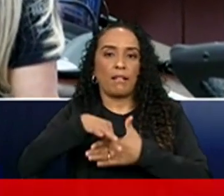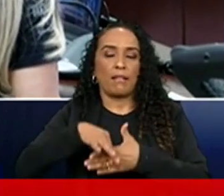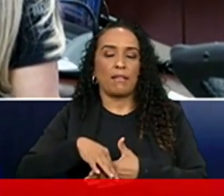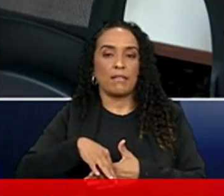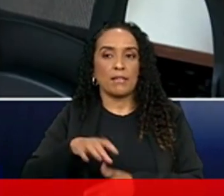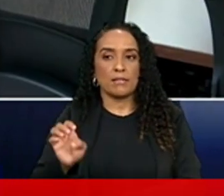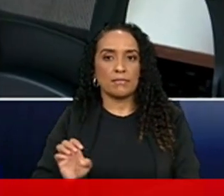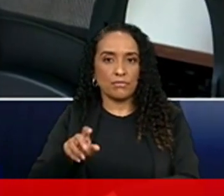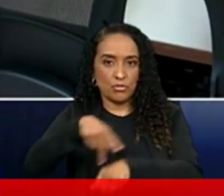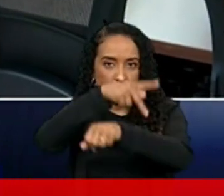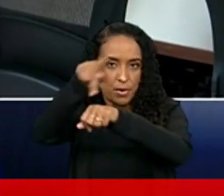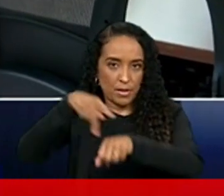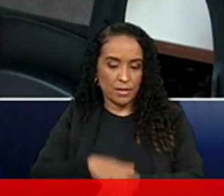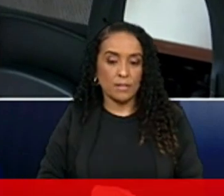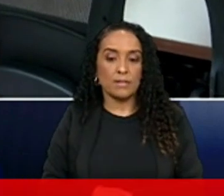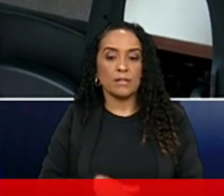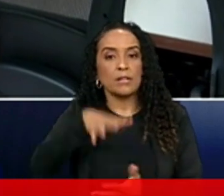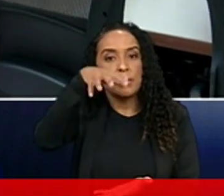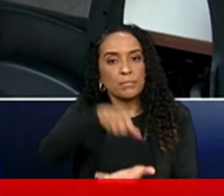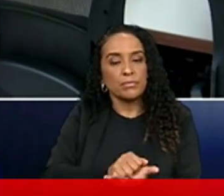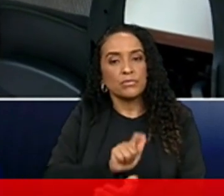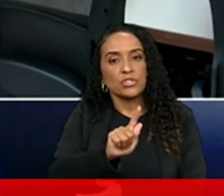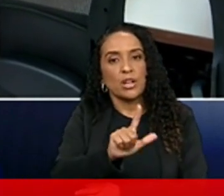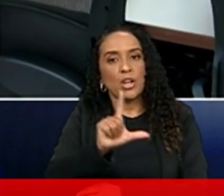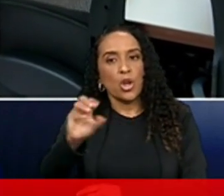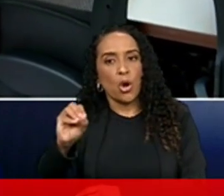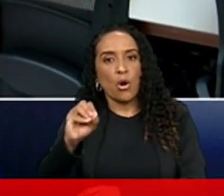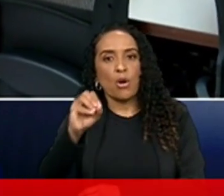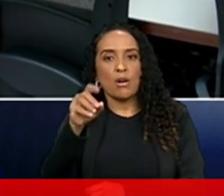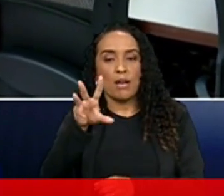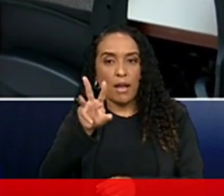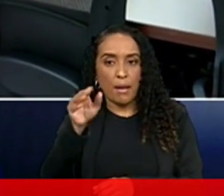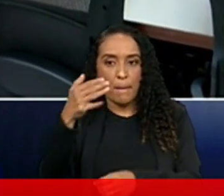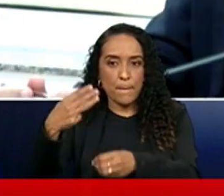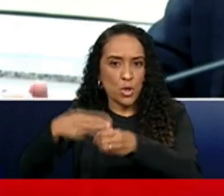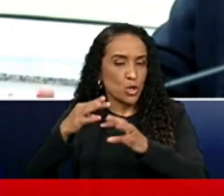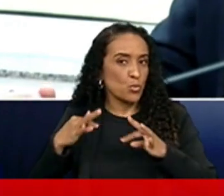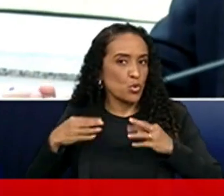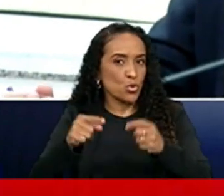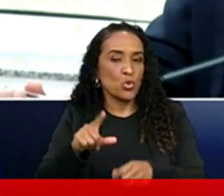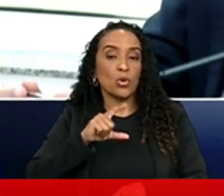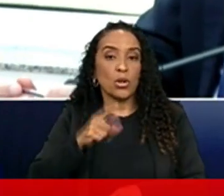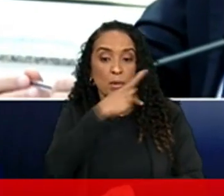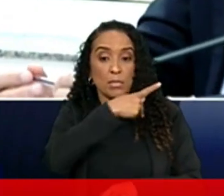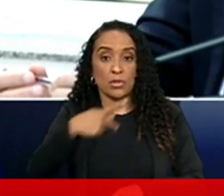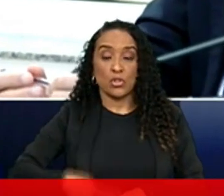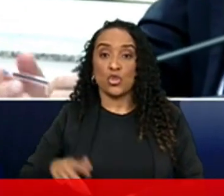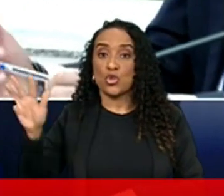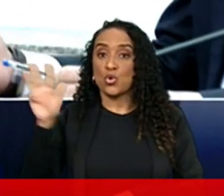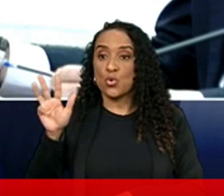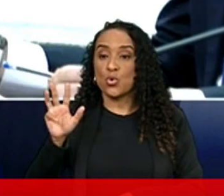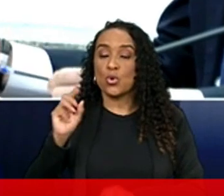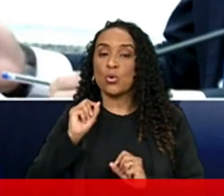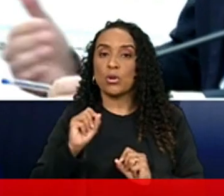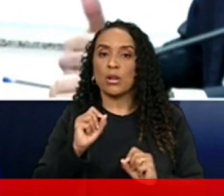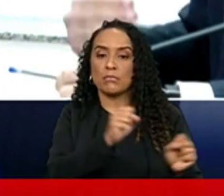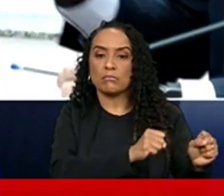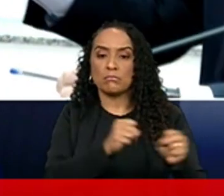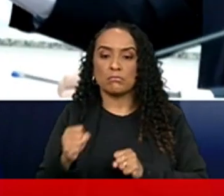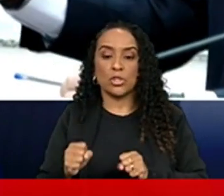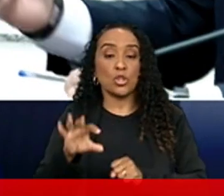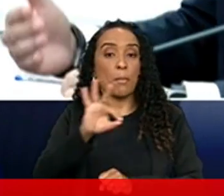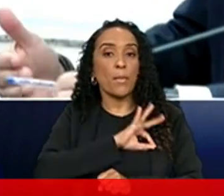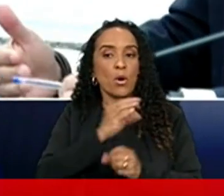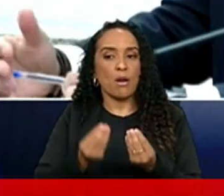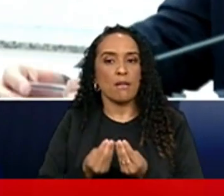A decretação da GLO, que será em todo o município, caberá ao presidente Lula, dando poder de